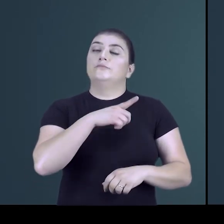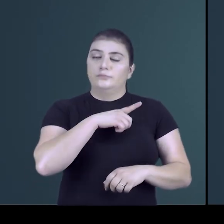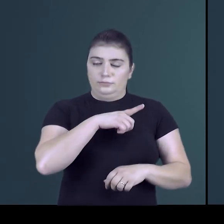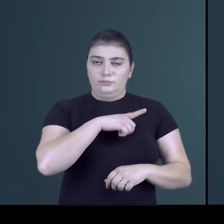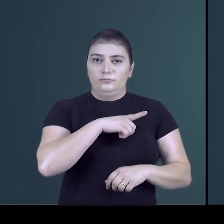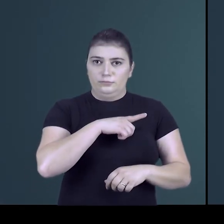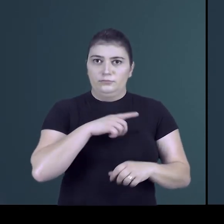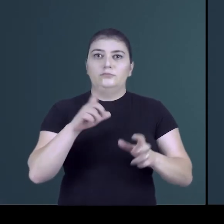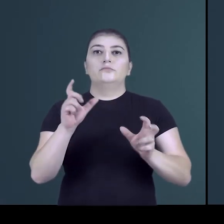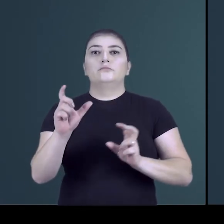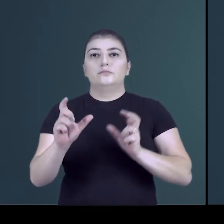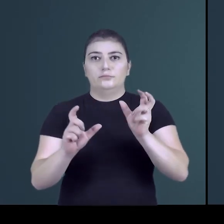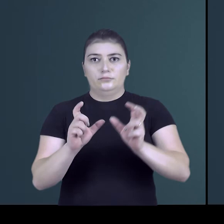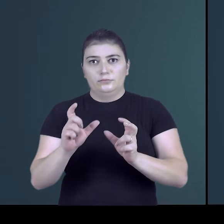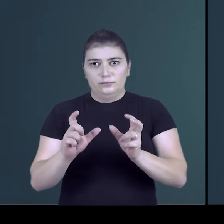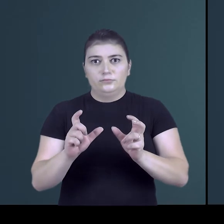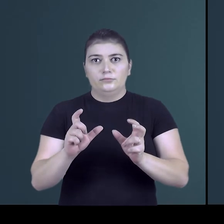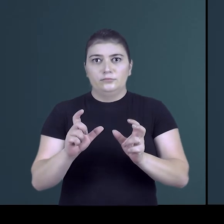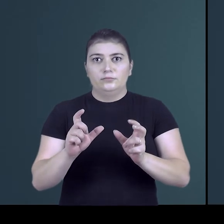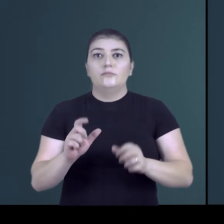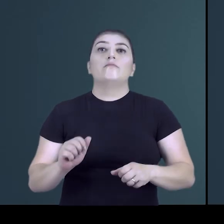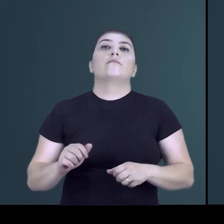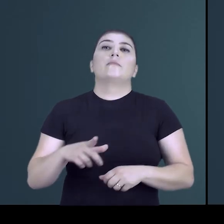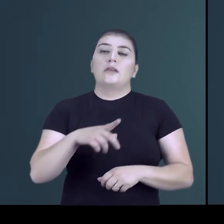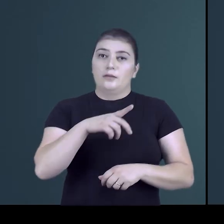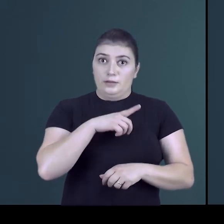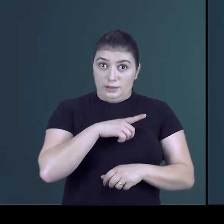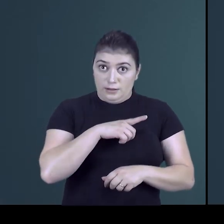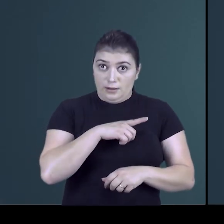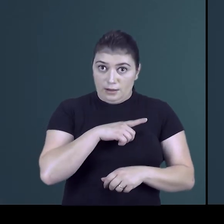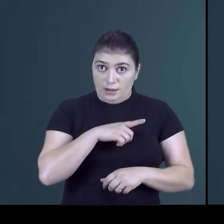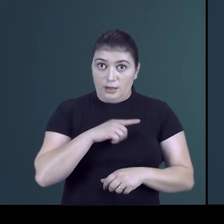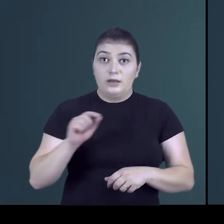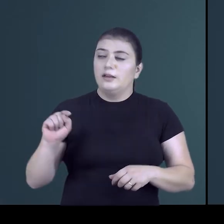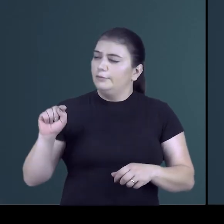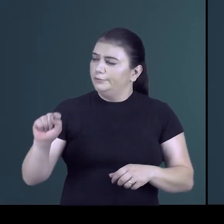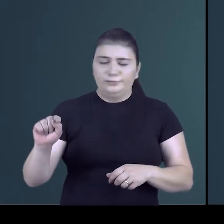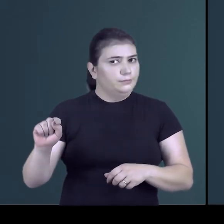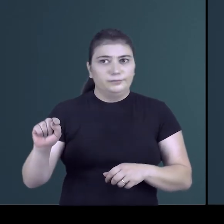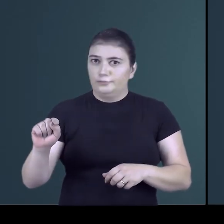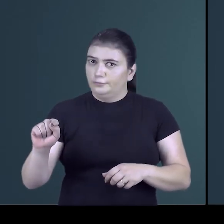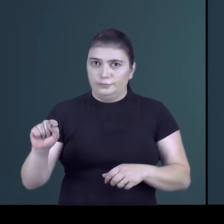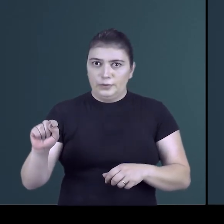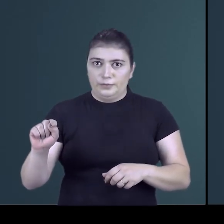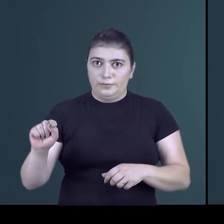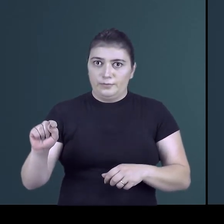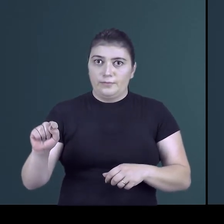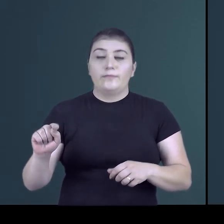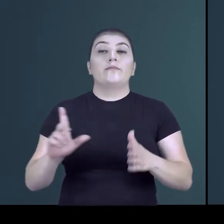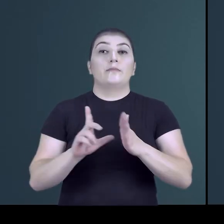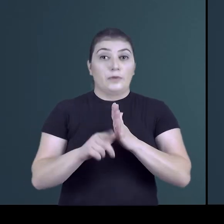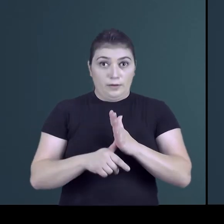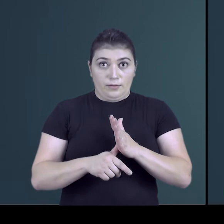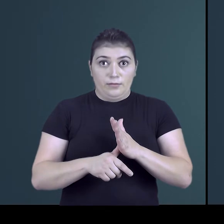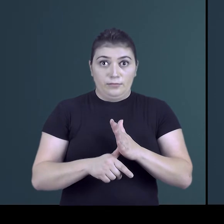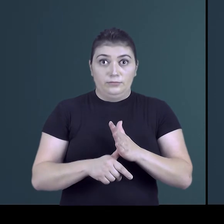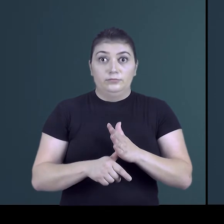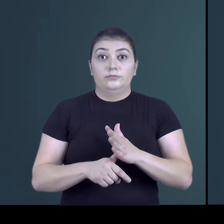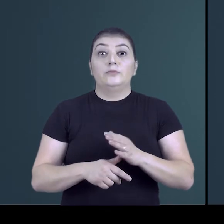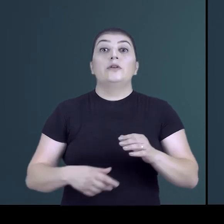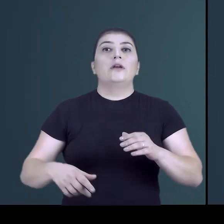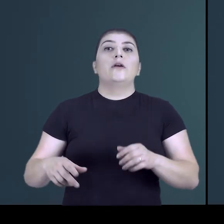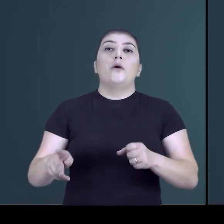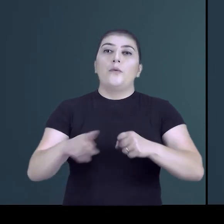uma estrutura adverbial, uma formação adverbial sem o sinal de pontuação, depois o